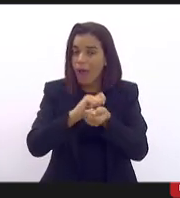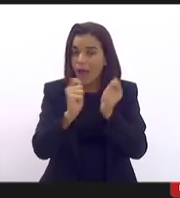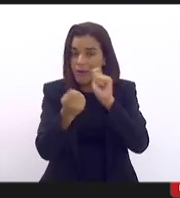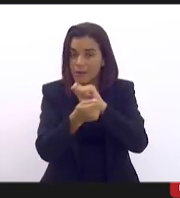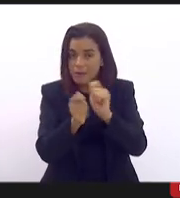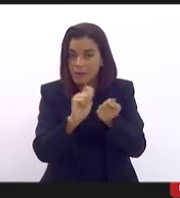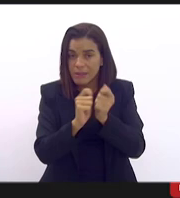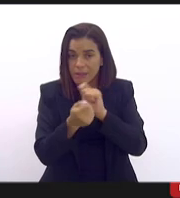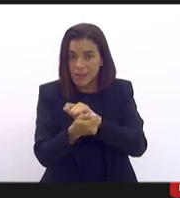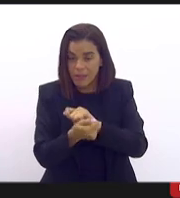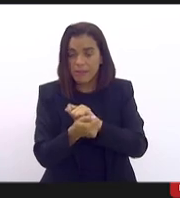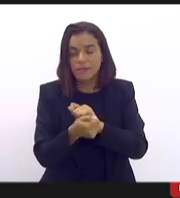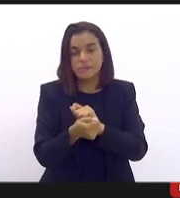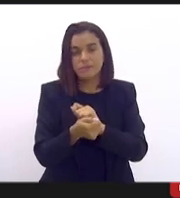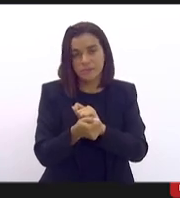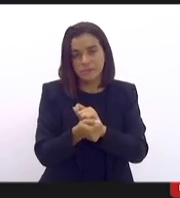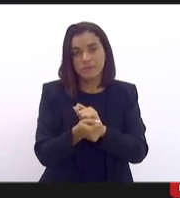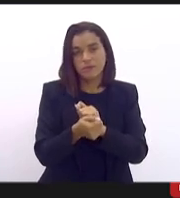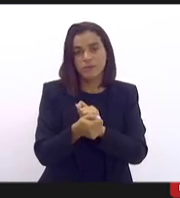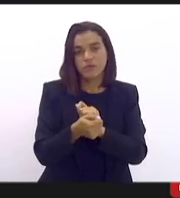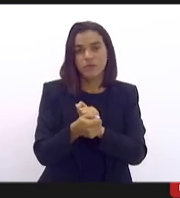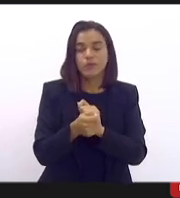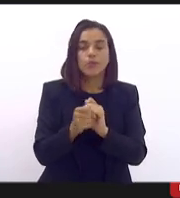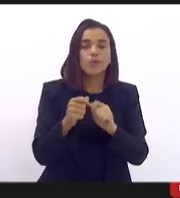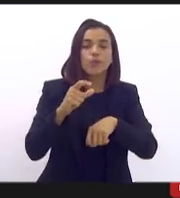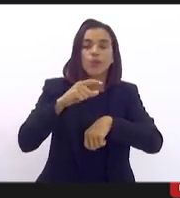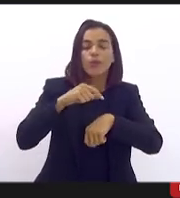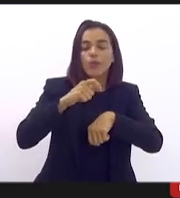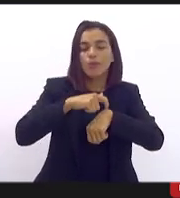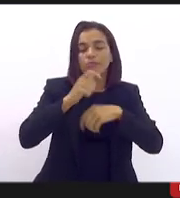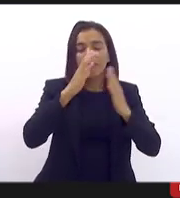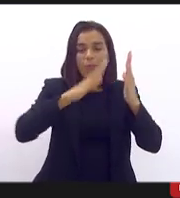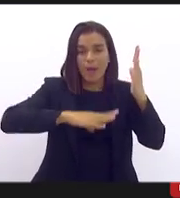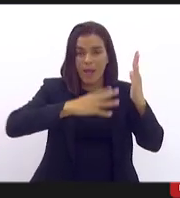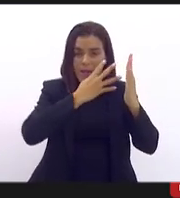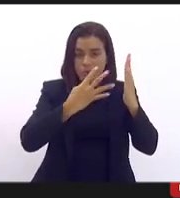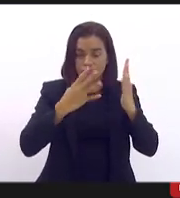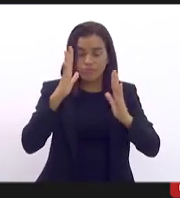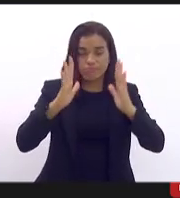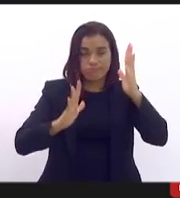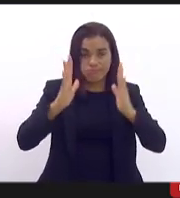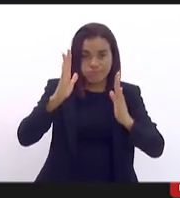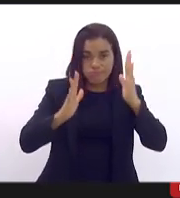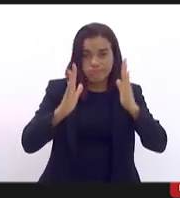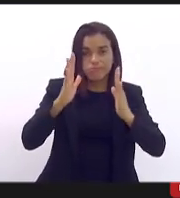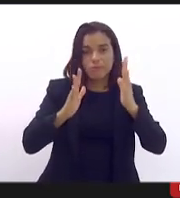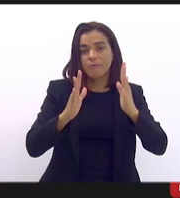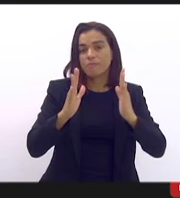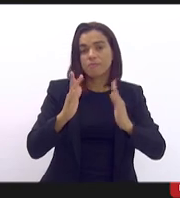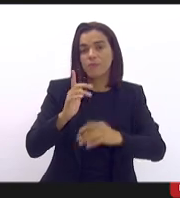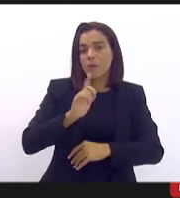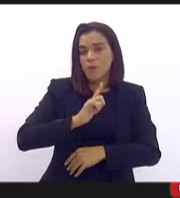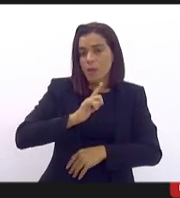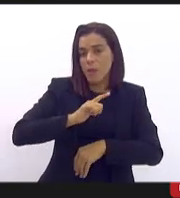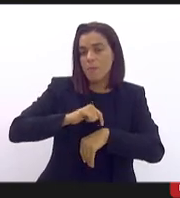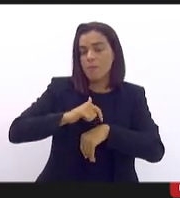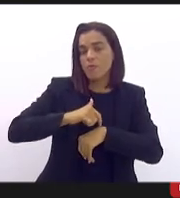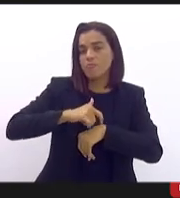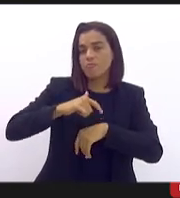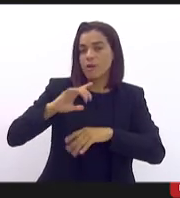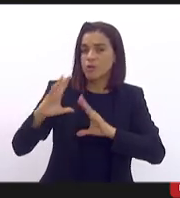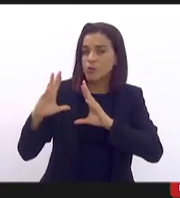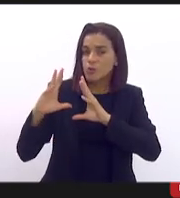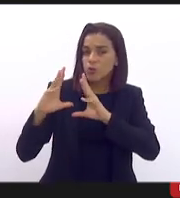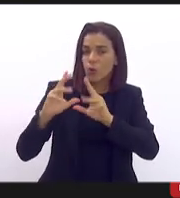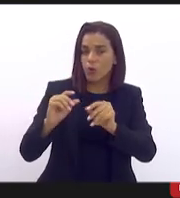adequação, readequação dos prazos para que haja tempo hábil, disponível, para que todos